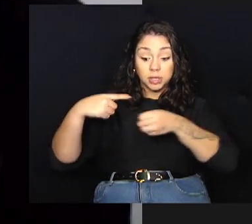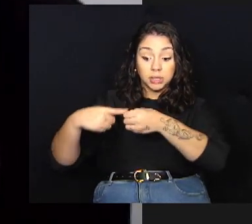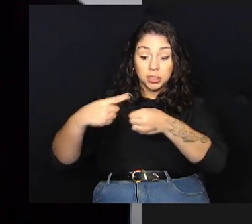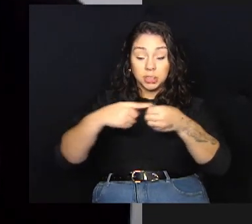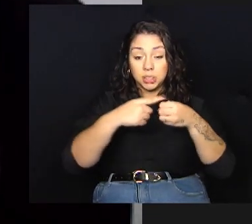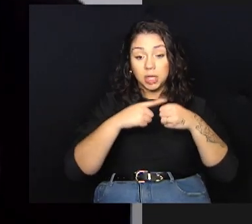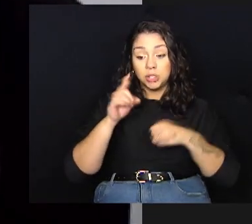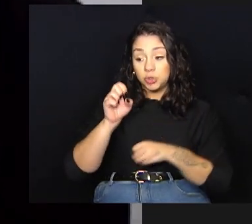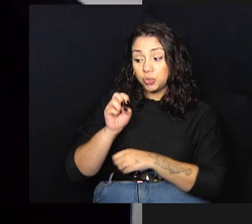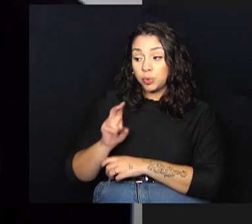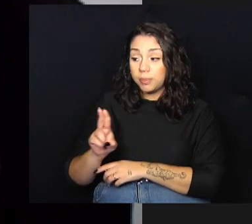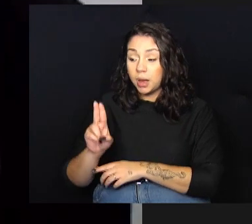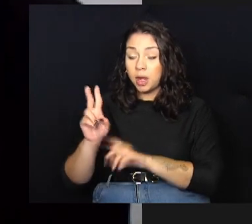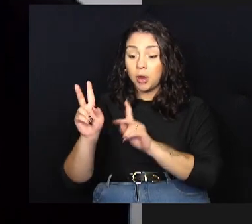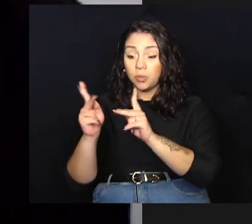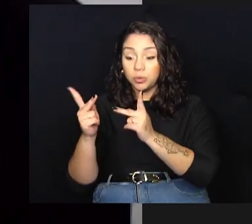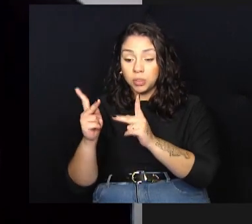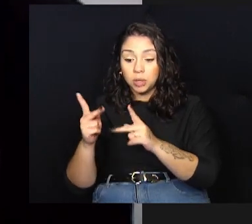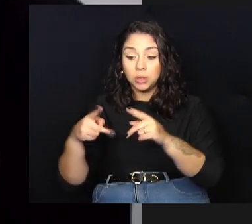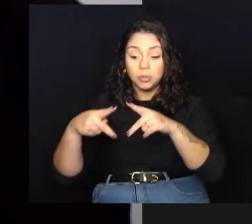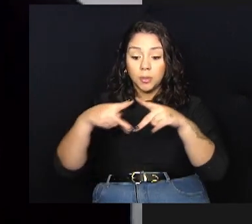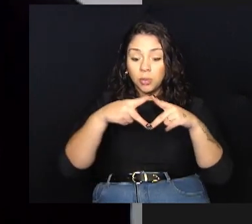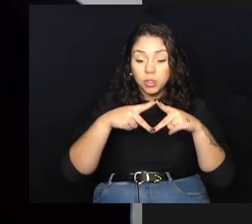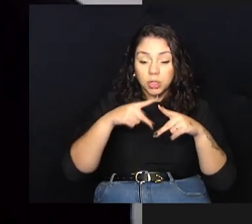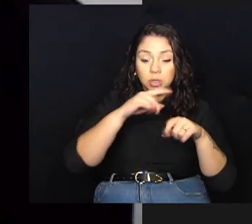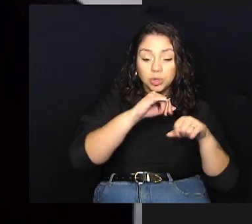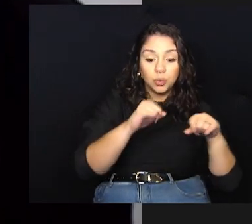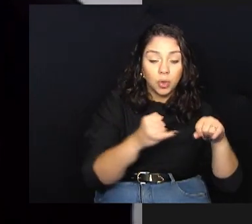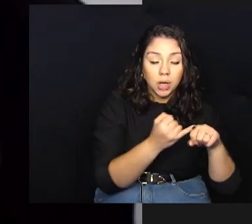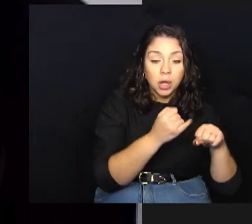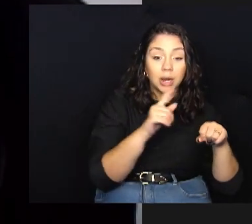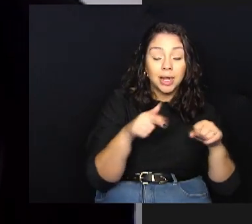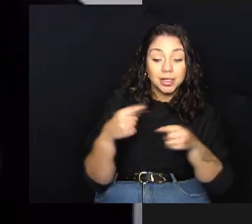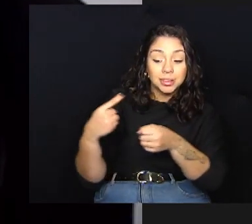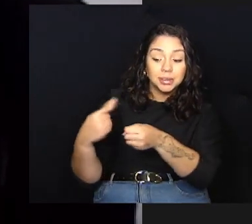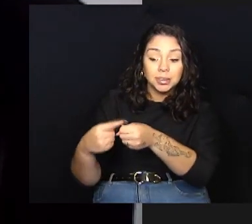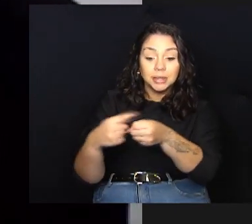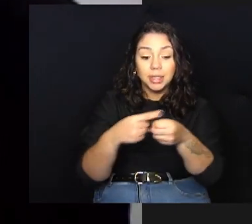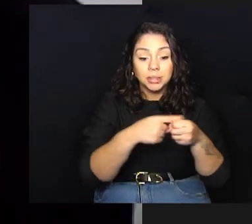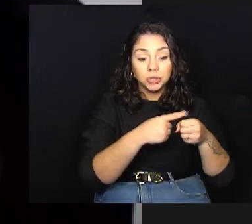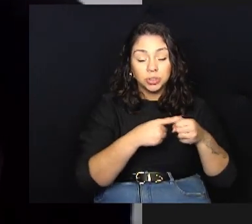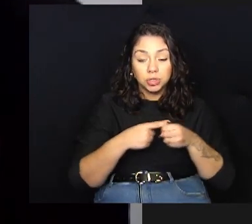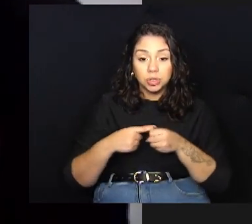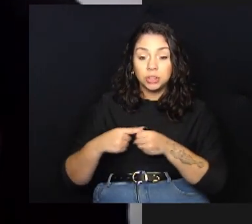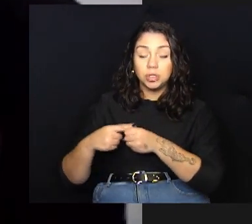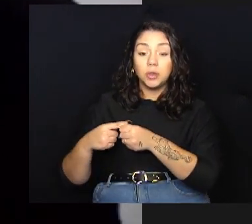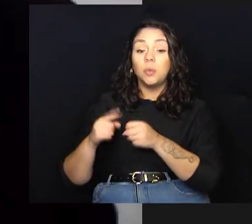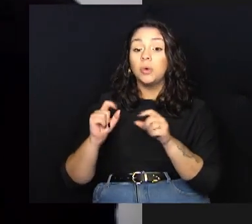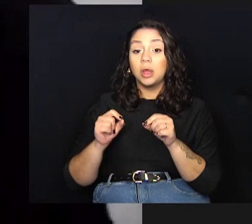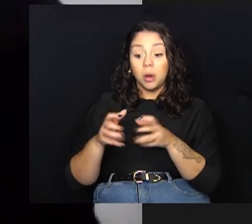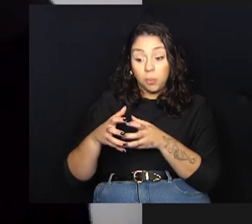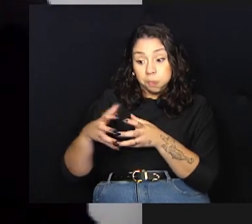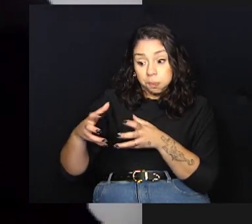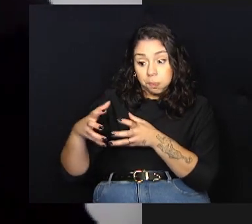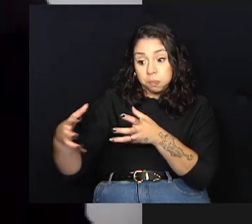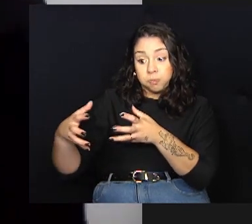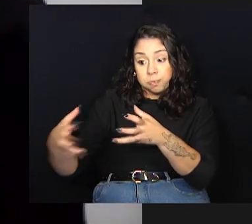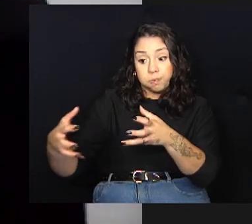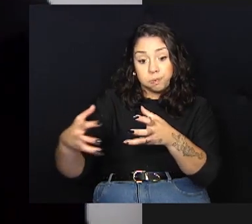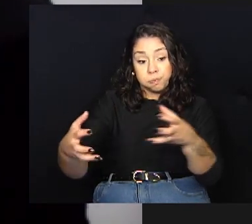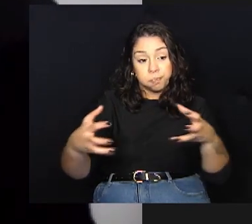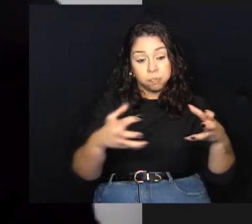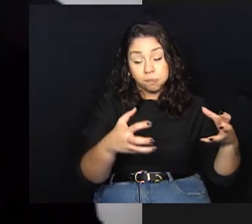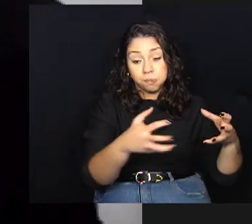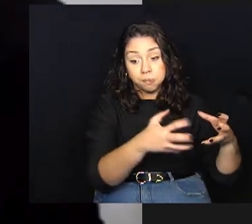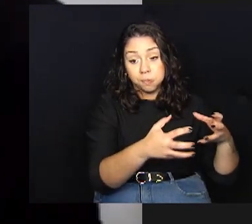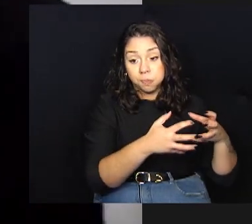Paulínia Jaguariúna que são cidades que estão crescendo bastante né muito por conta dessa dinâmica